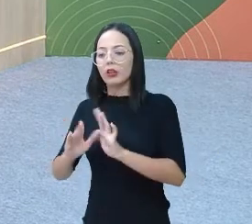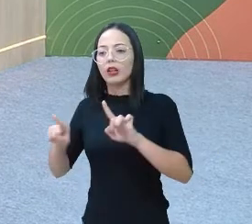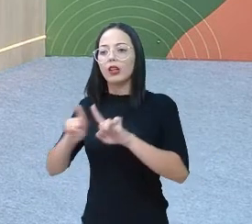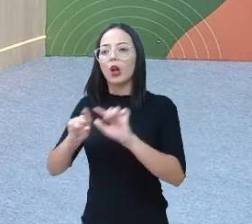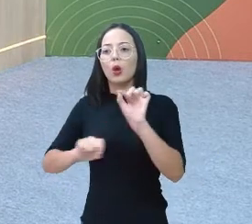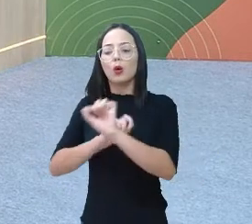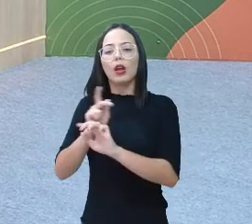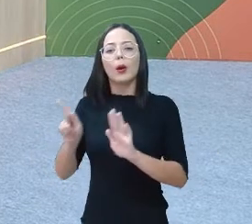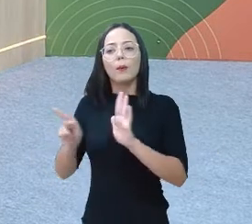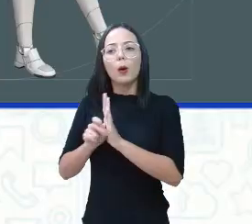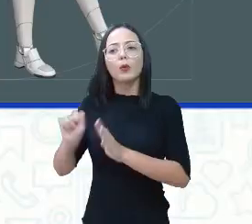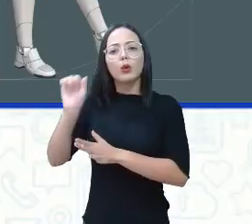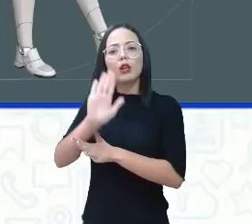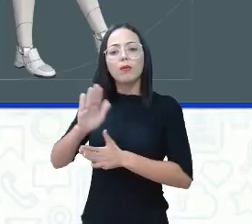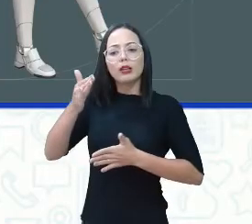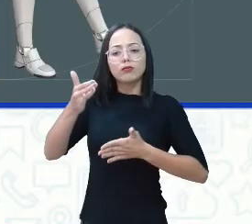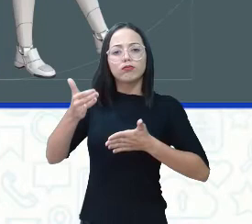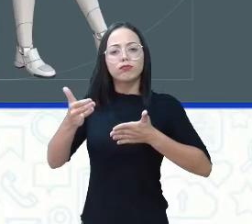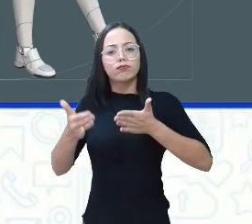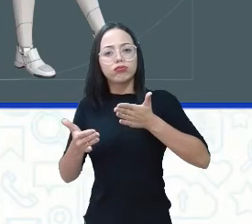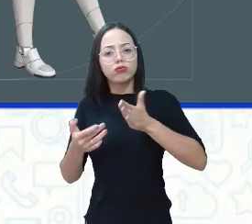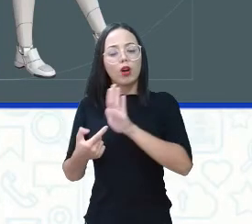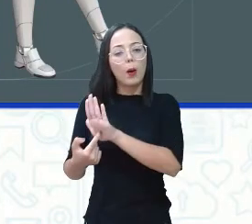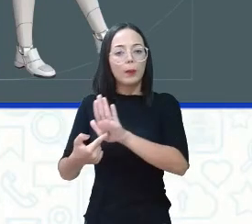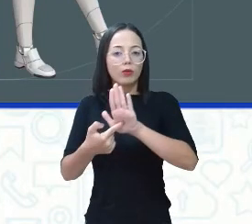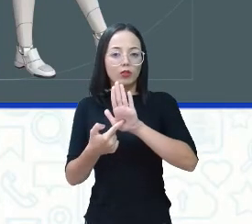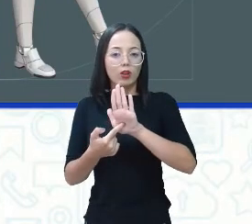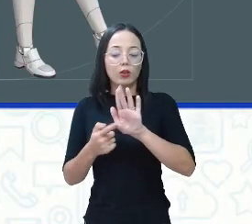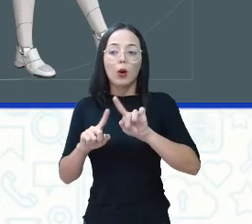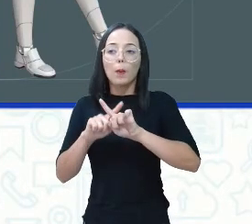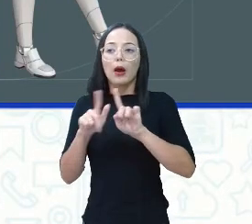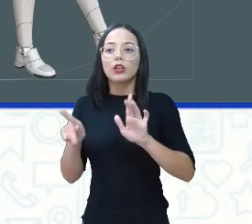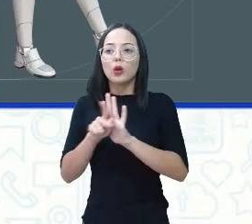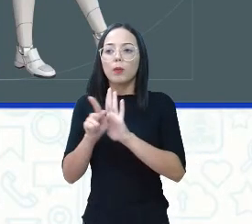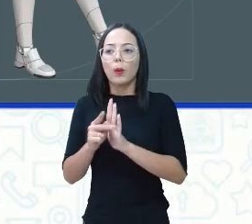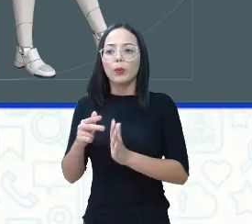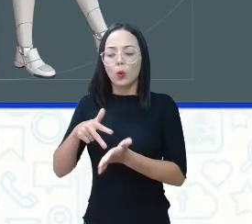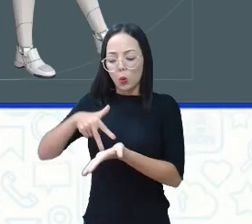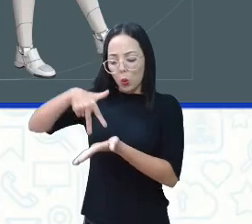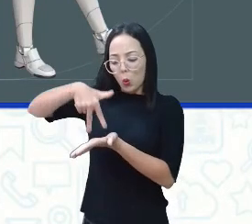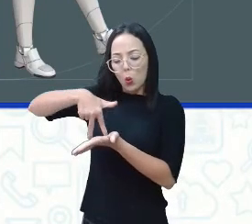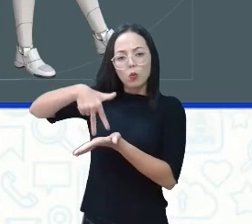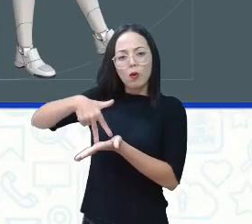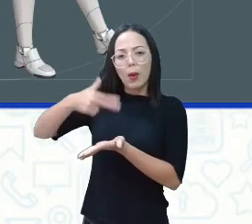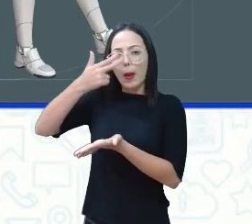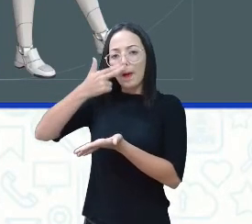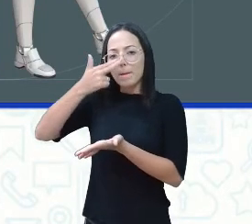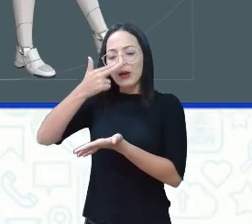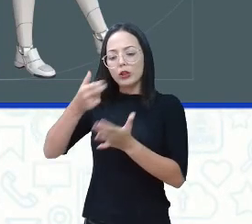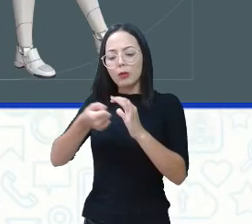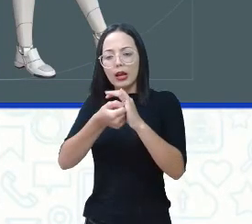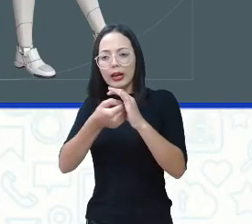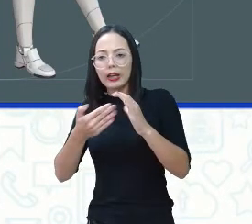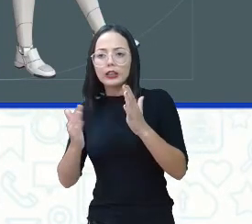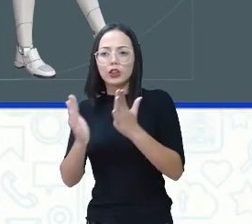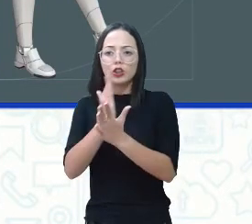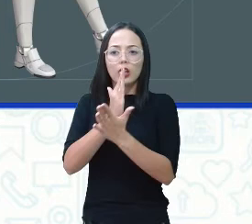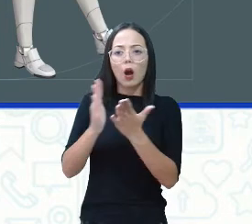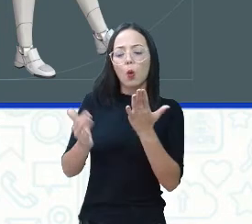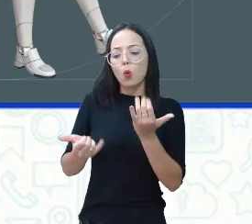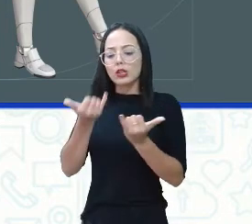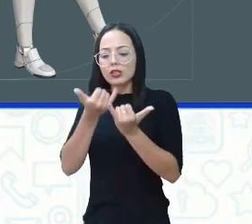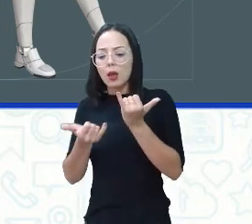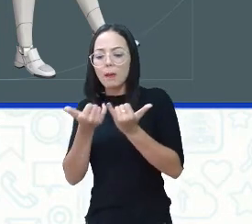uma foto de um robô, aparentemente, mas a posição é a mesma. A gente percebe que as características são